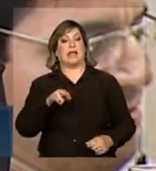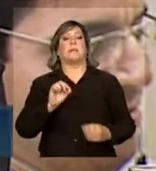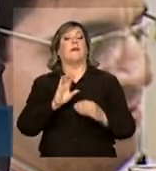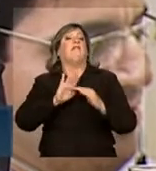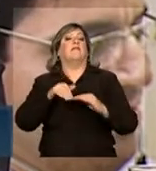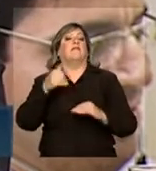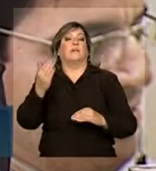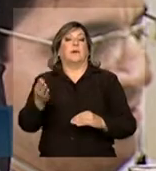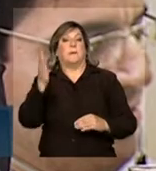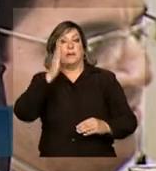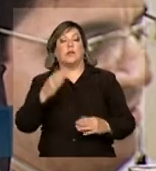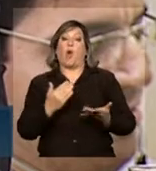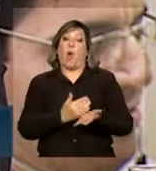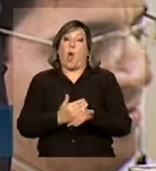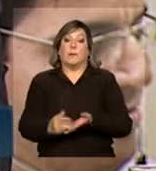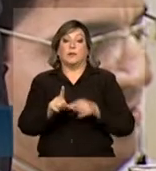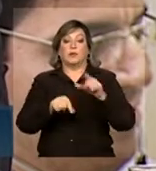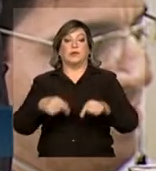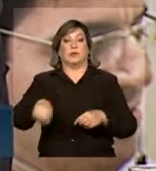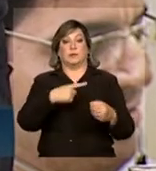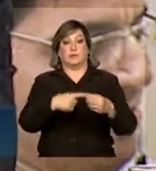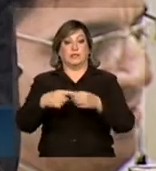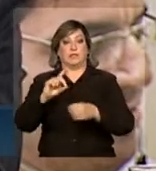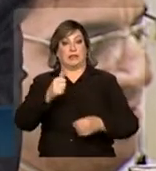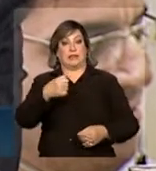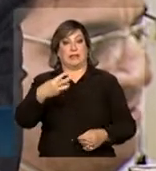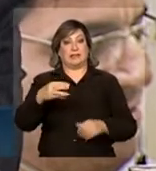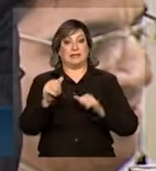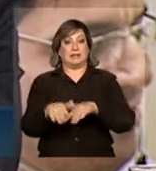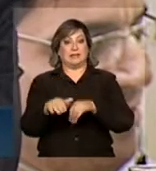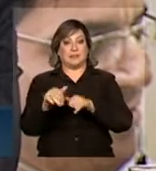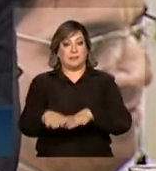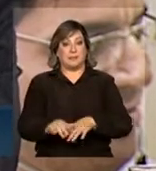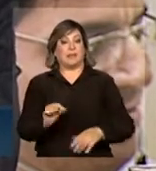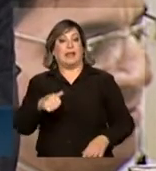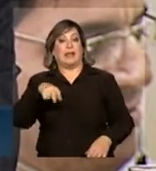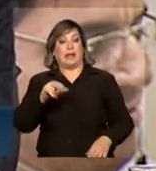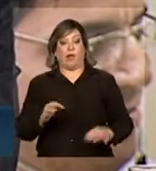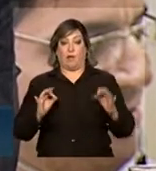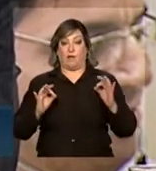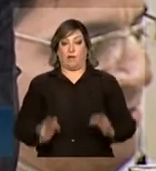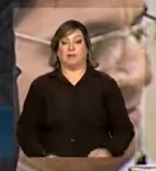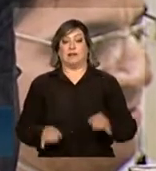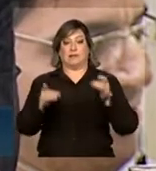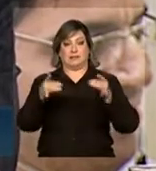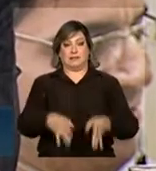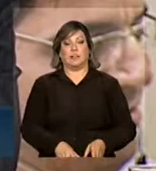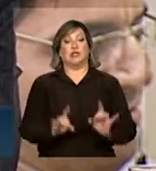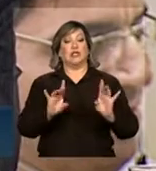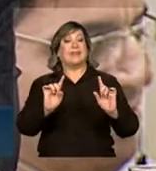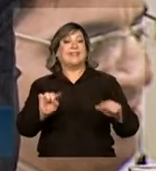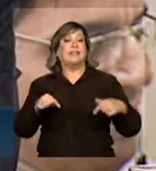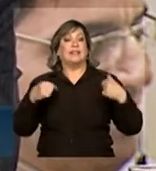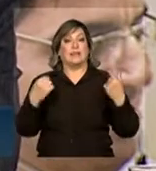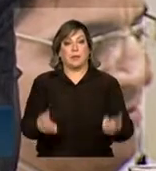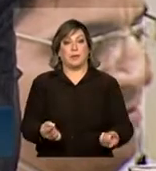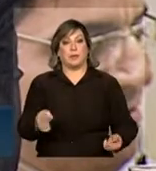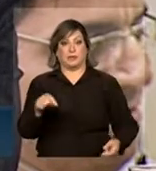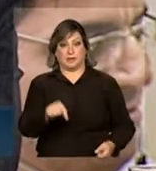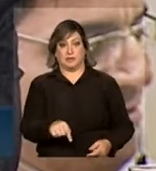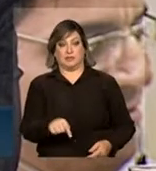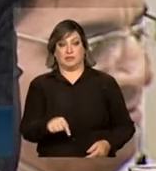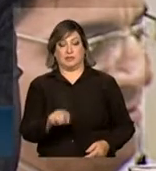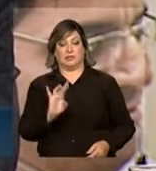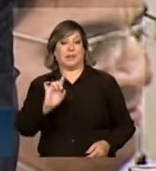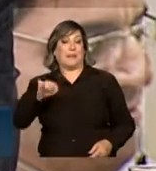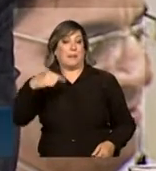que começa a optar pelo Município no dia 13 de setembro quem confirmar a desistência só depois disso né só depois